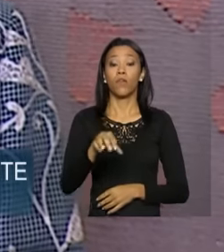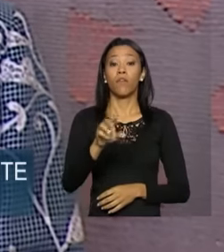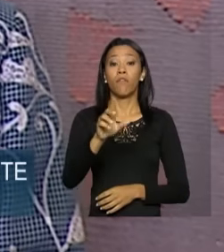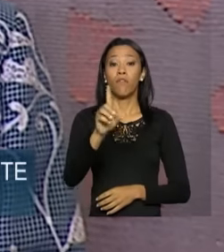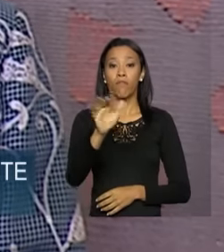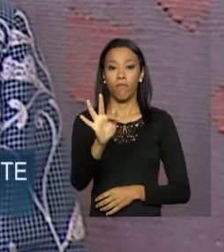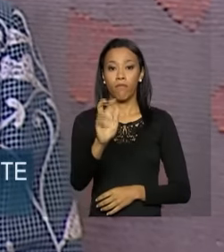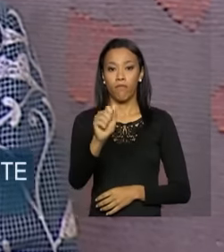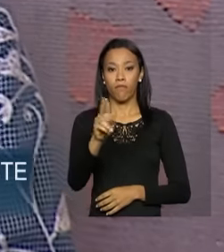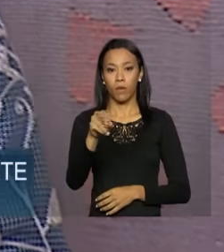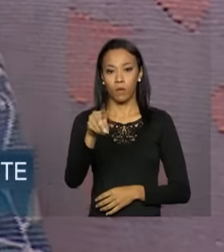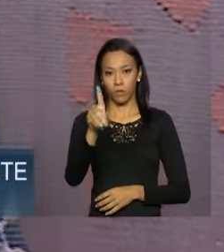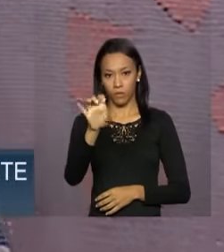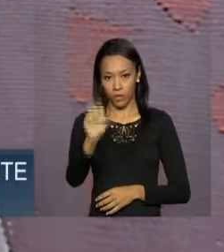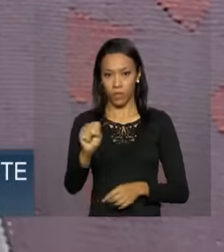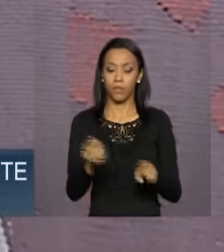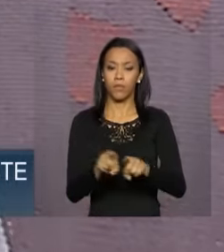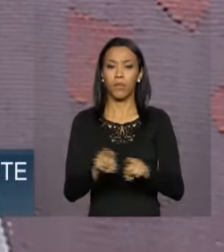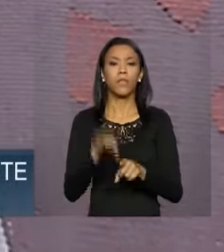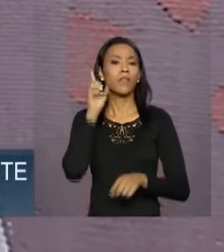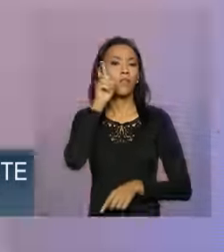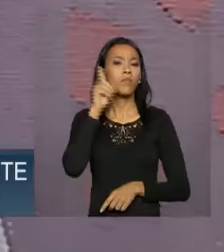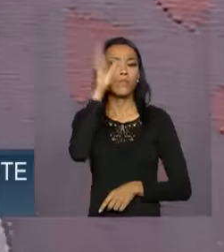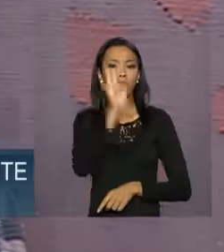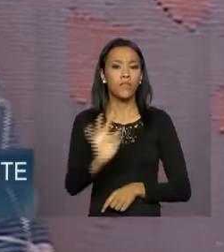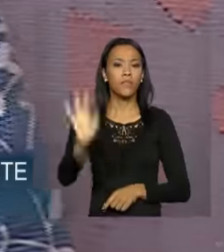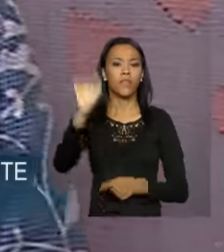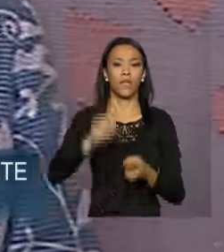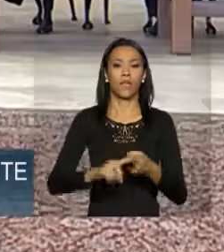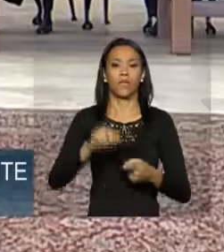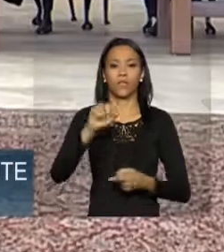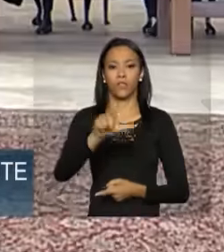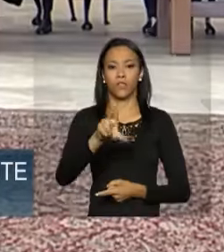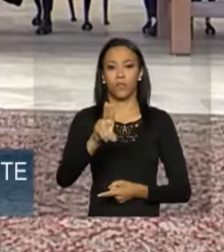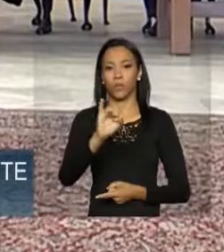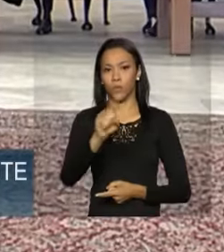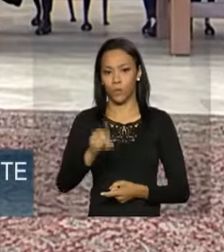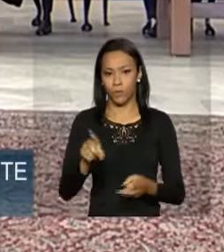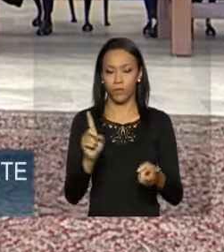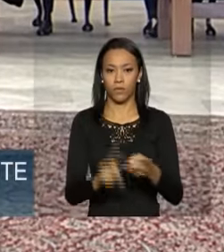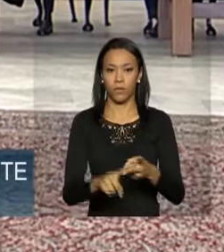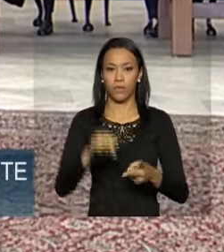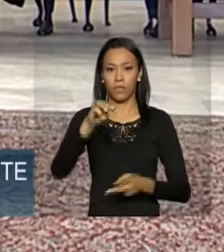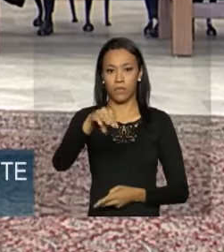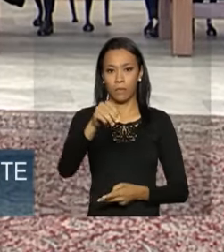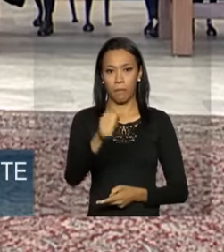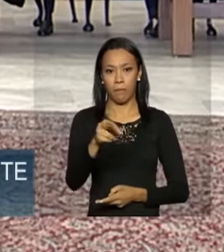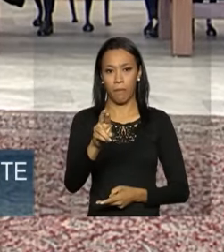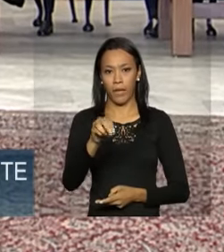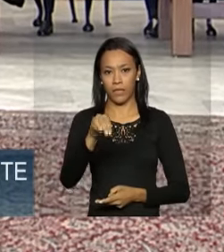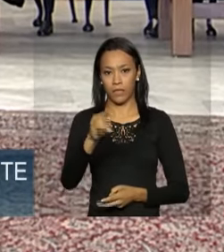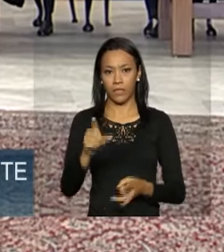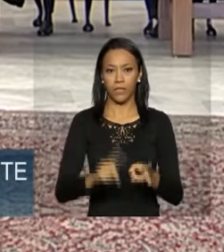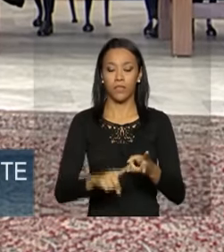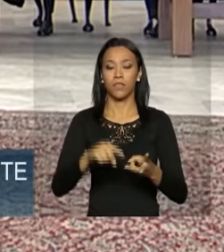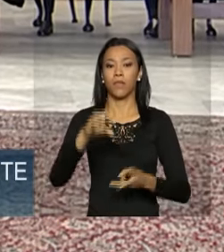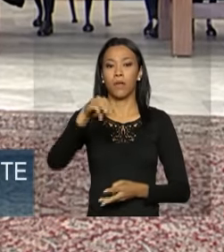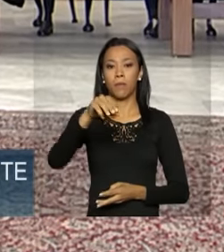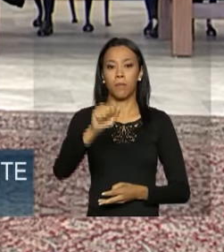Fagundes. Deputados federais, Luiz Cláudio, Marinha Raup e Sibá